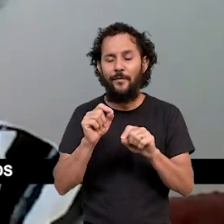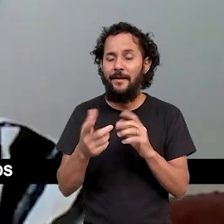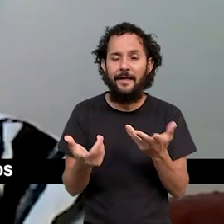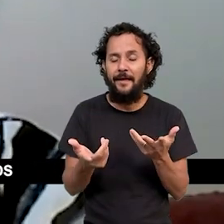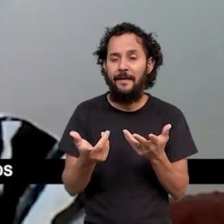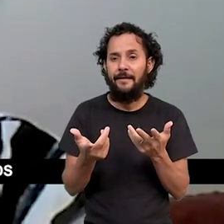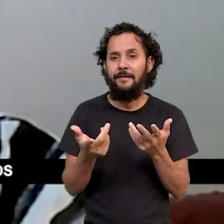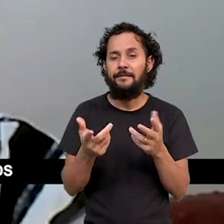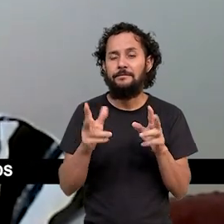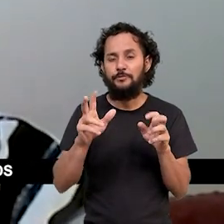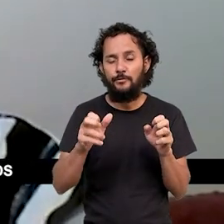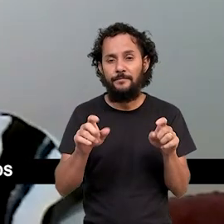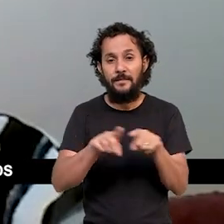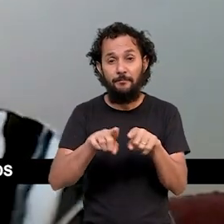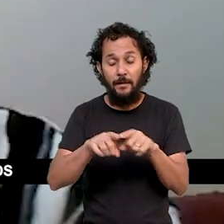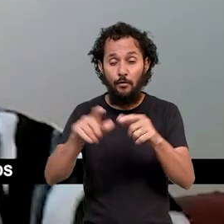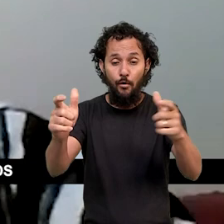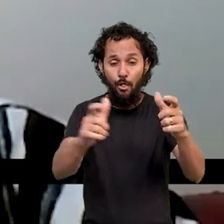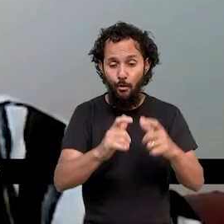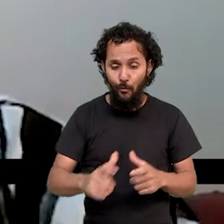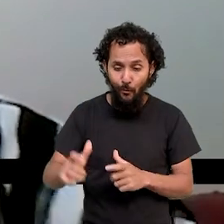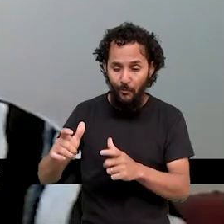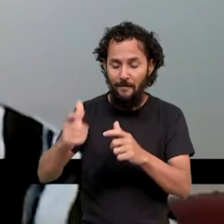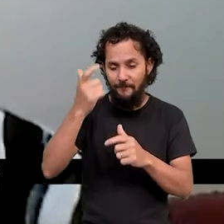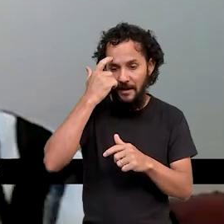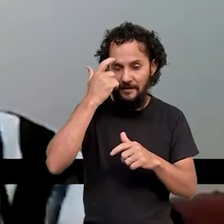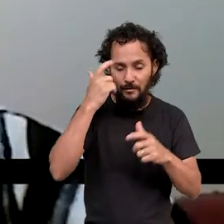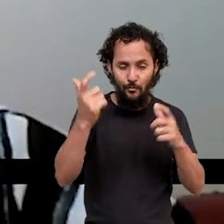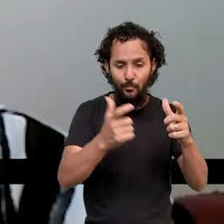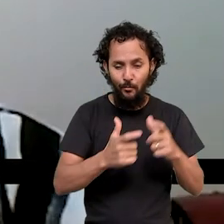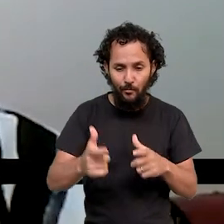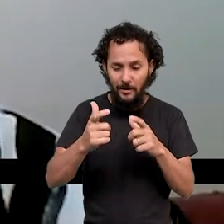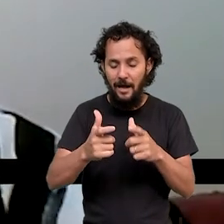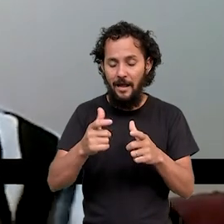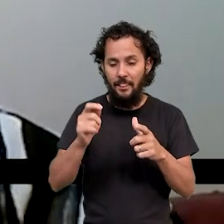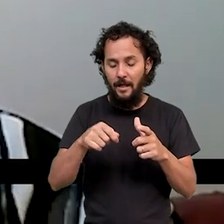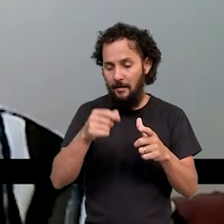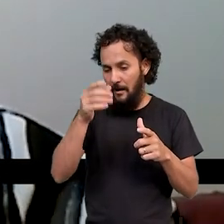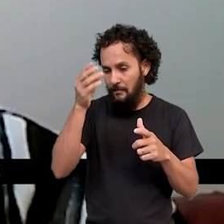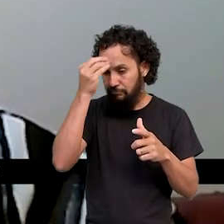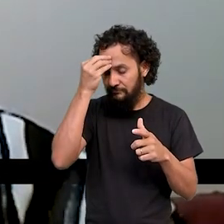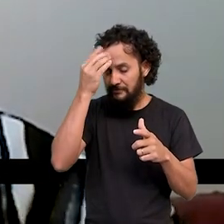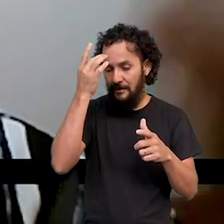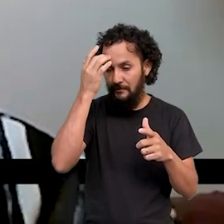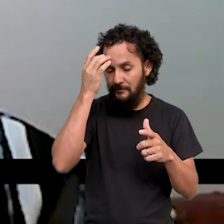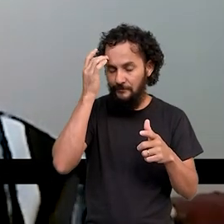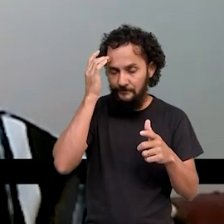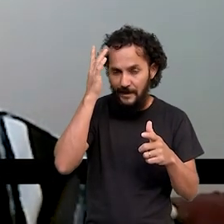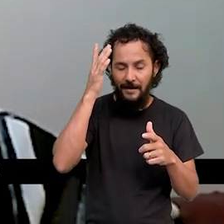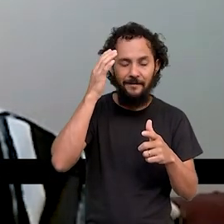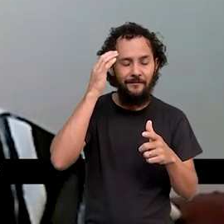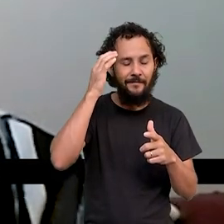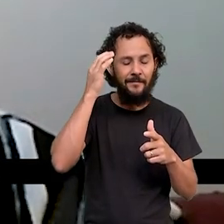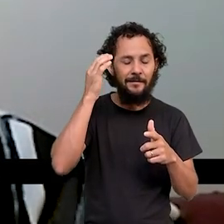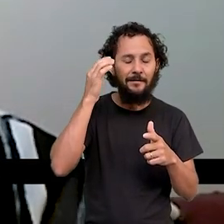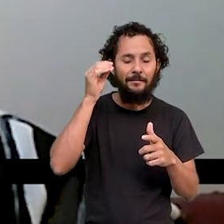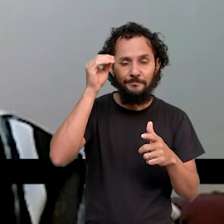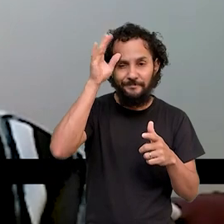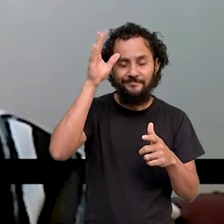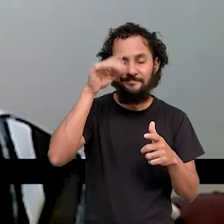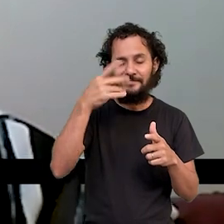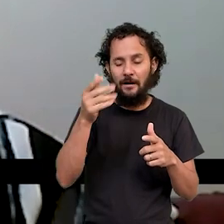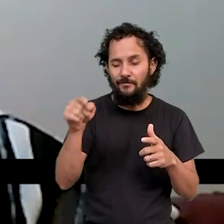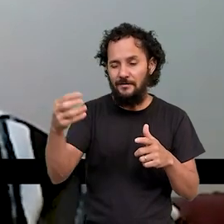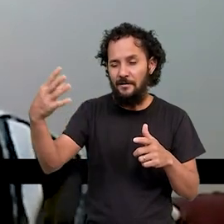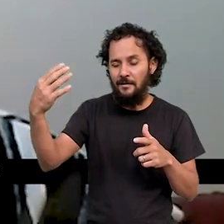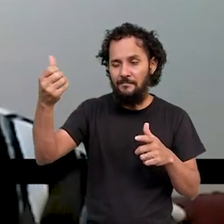aqui, da questão dos espaços, né, pensando aí que os espaços também educam, e aí sua fala agora mais, né, reforçou mais